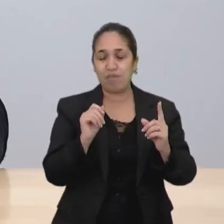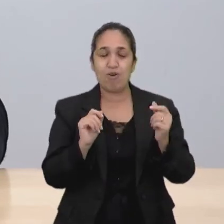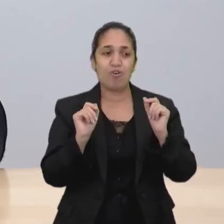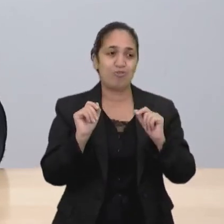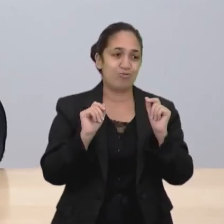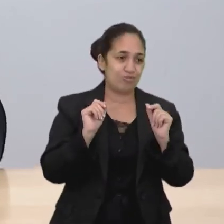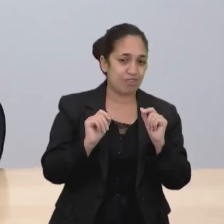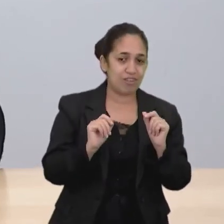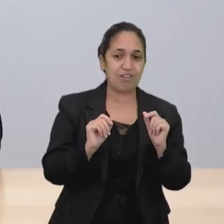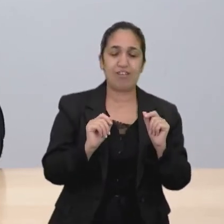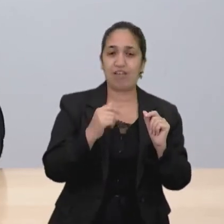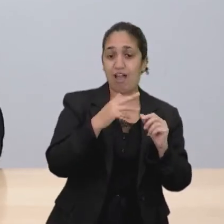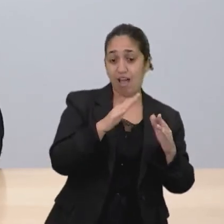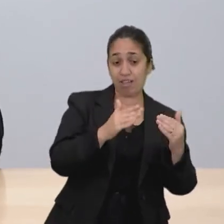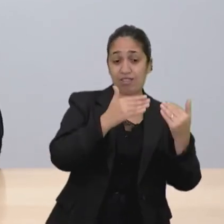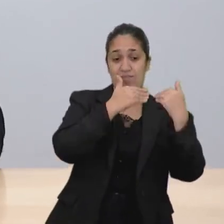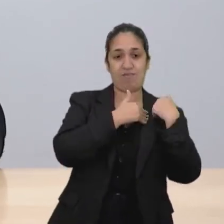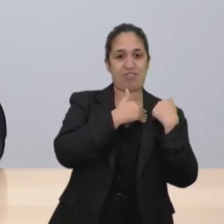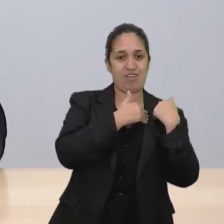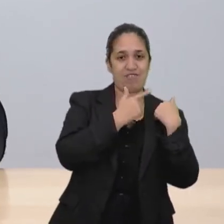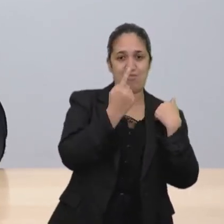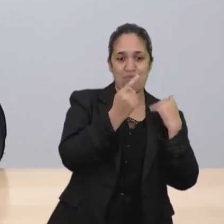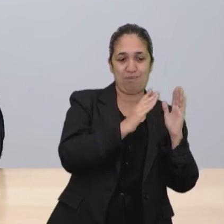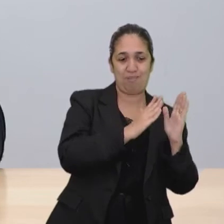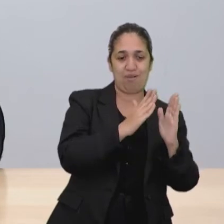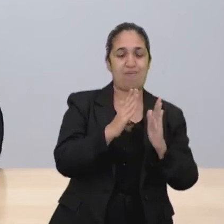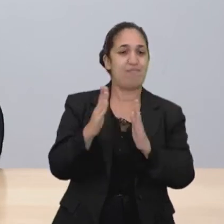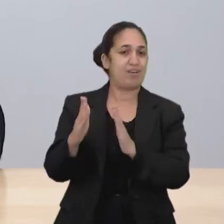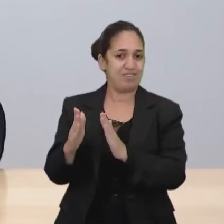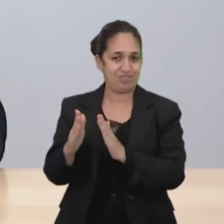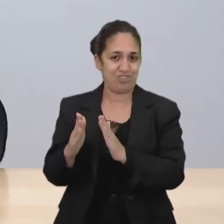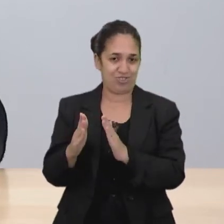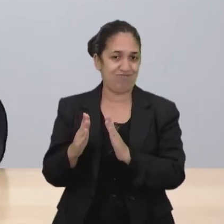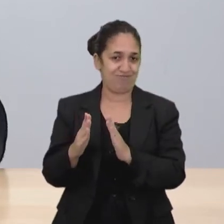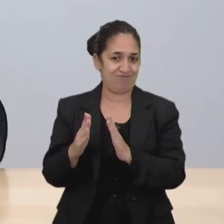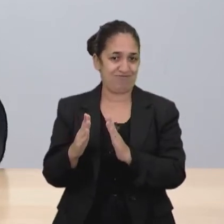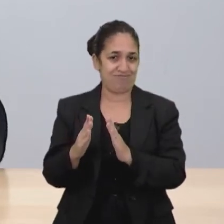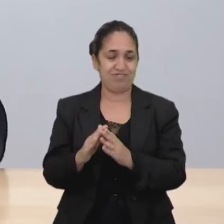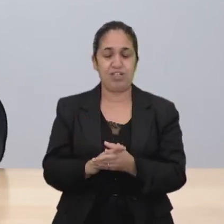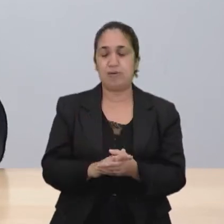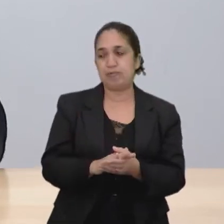se responsabilizar por uma parte em específica, aquilo que tenha mais